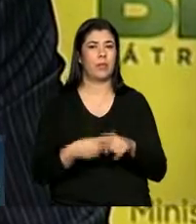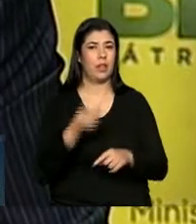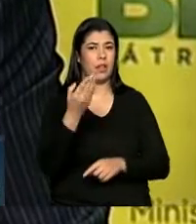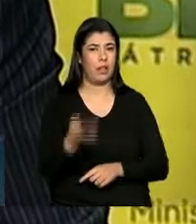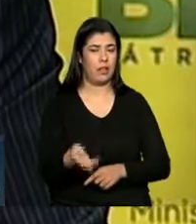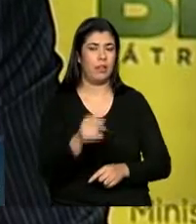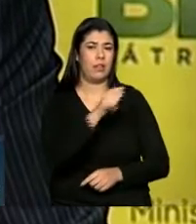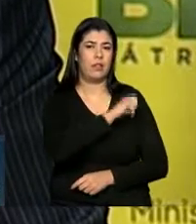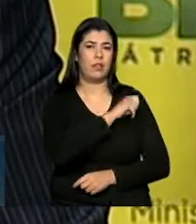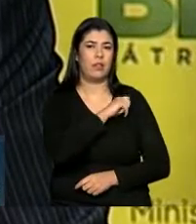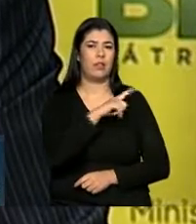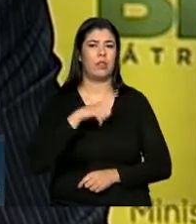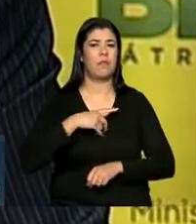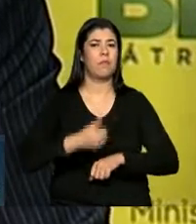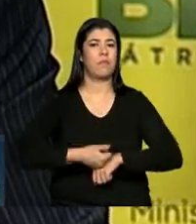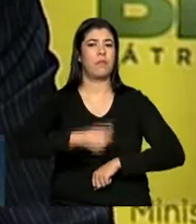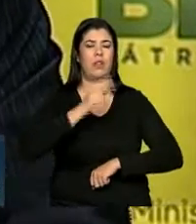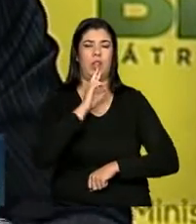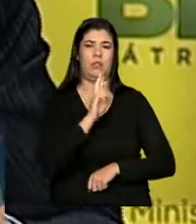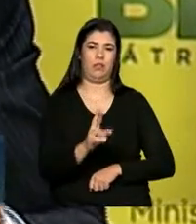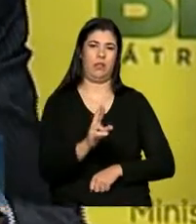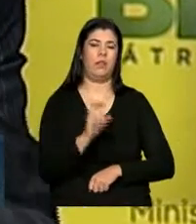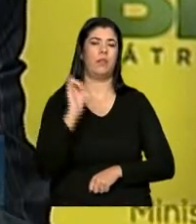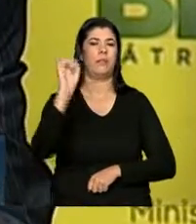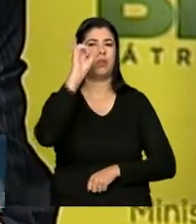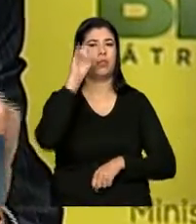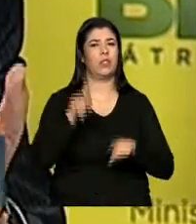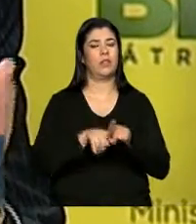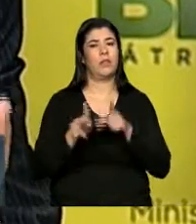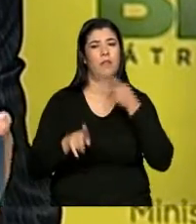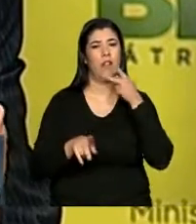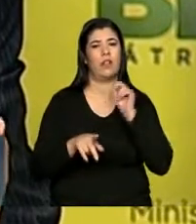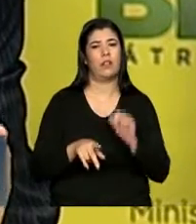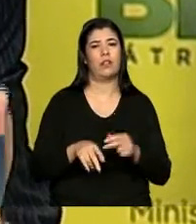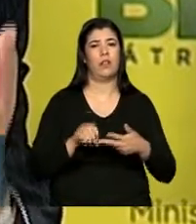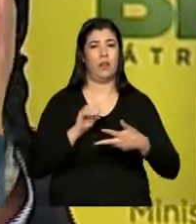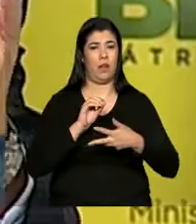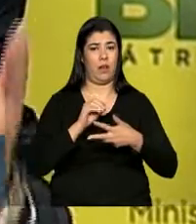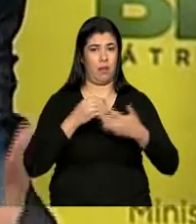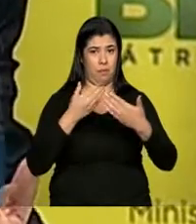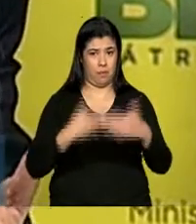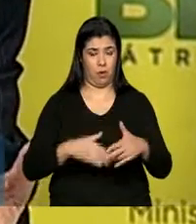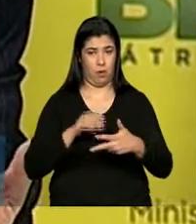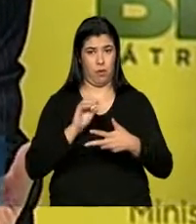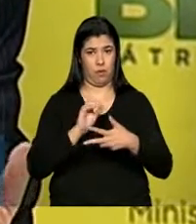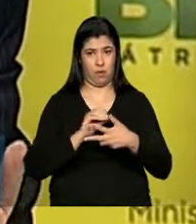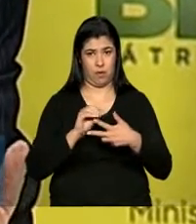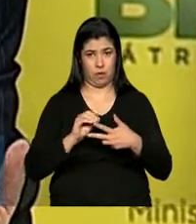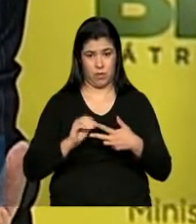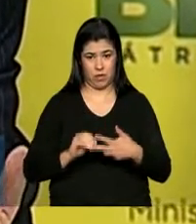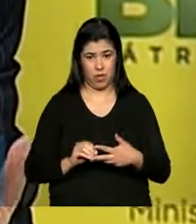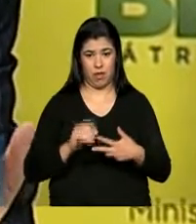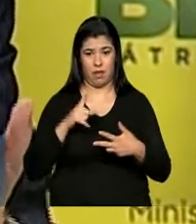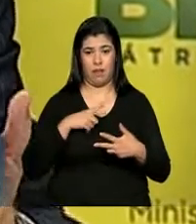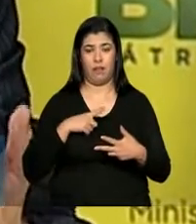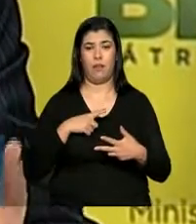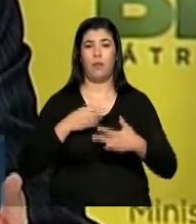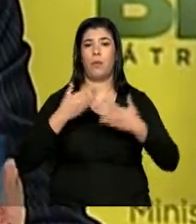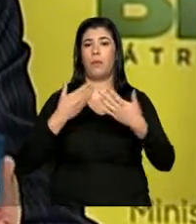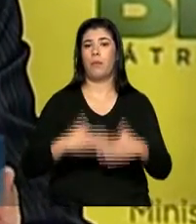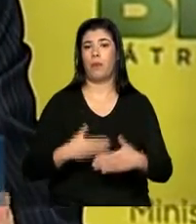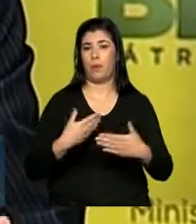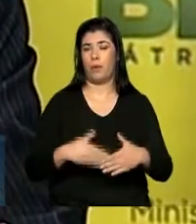estudantes têm tido melhor desempenho no Enem. É importante colocar que o Enem é uma prova para seleção e acesso à universidade.